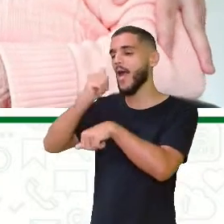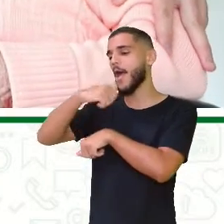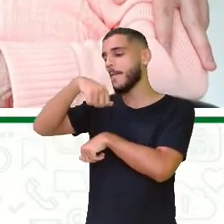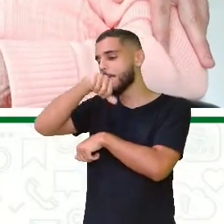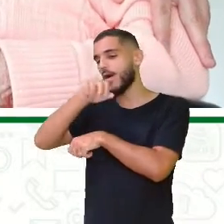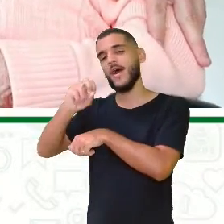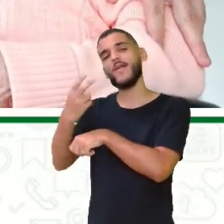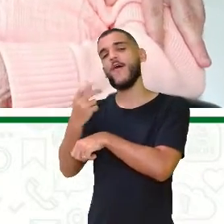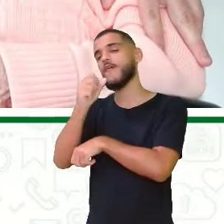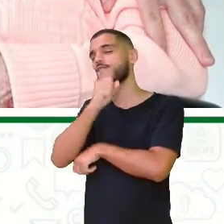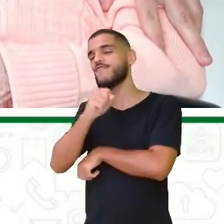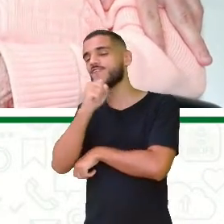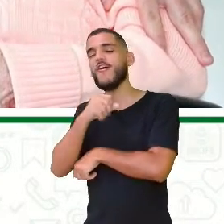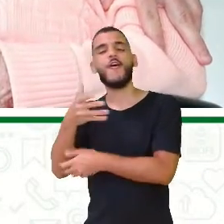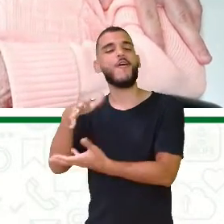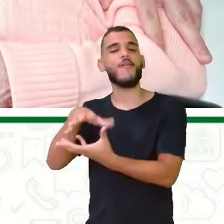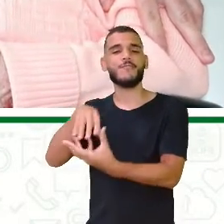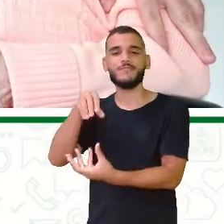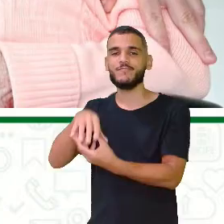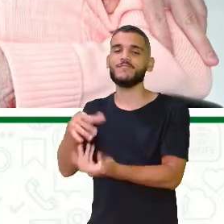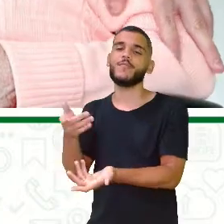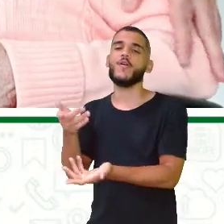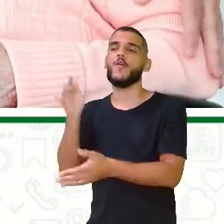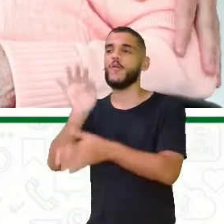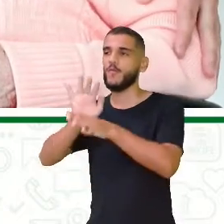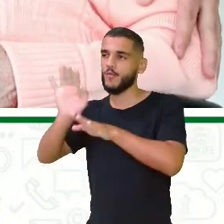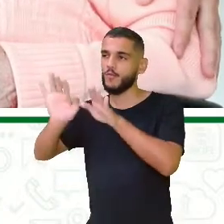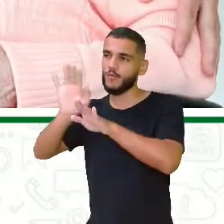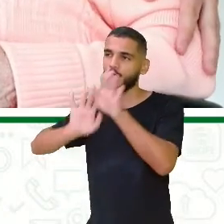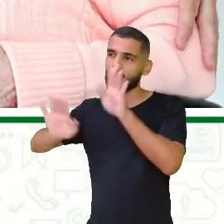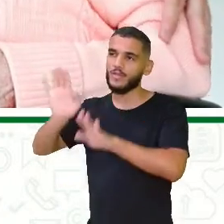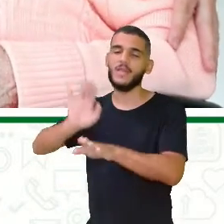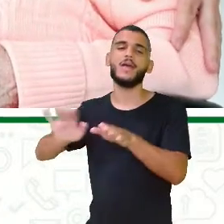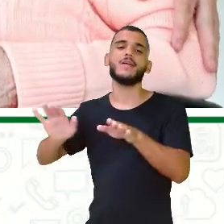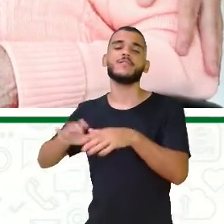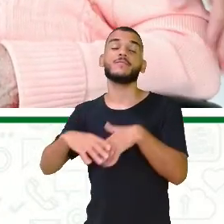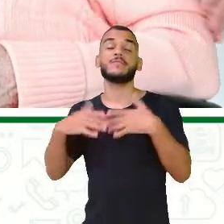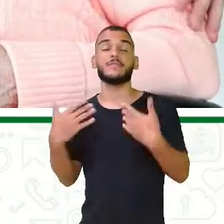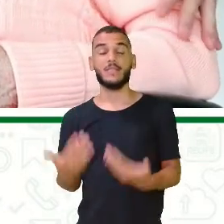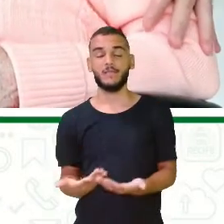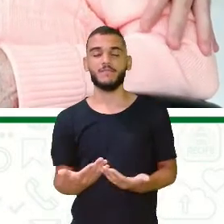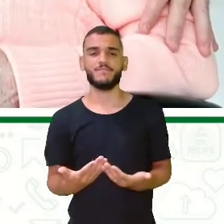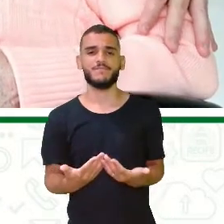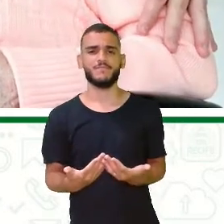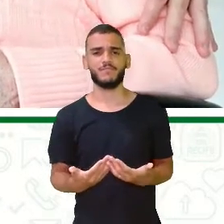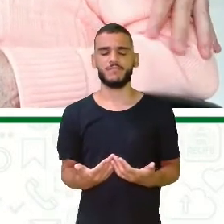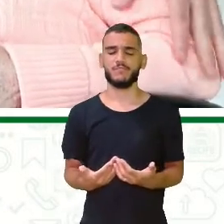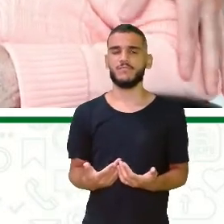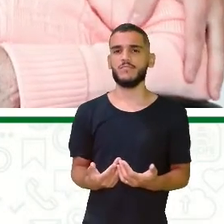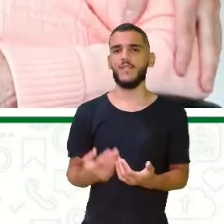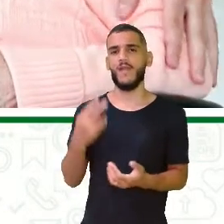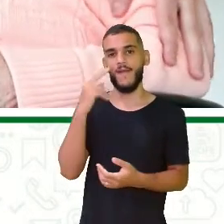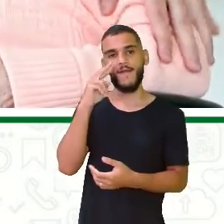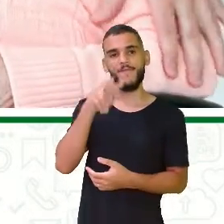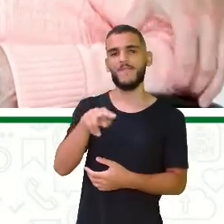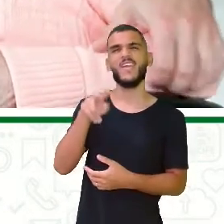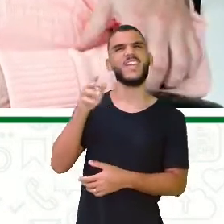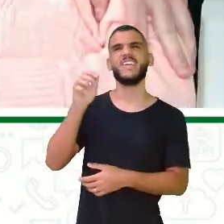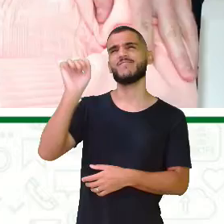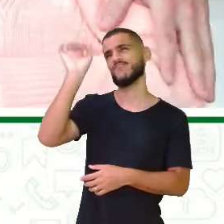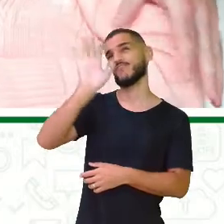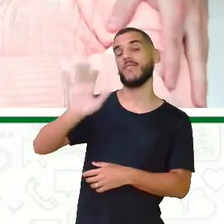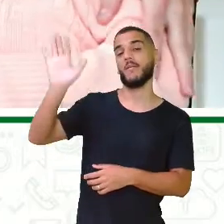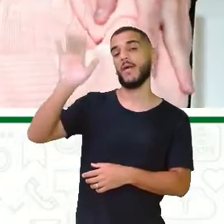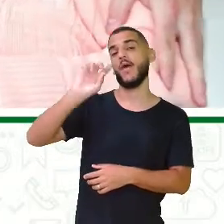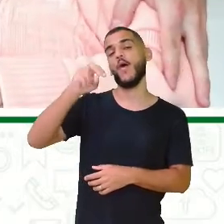avó dele, né? Provavelmente a mãe pela idade que ele já tem. A gente às vezes vê imagens assim,